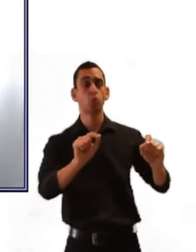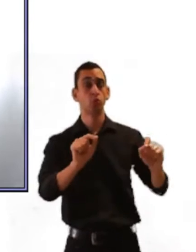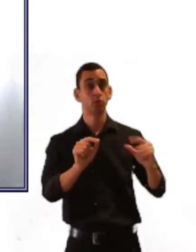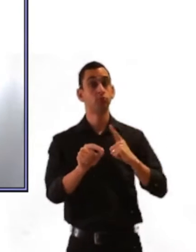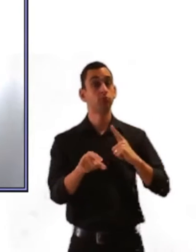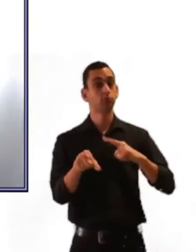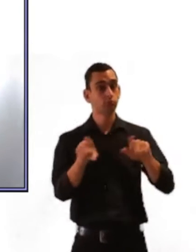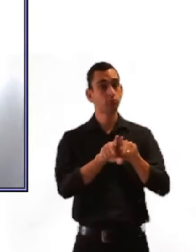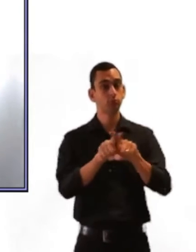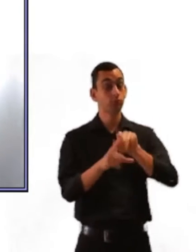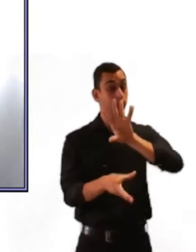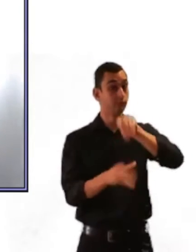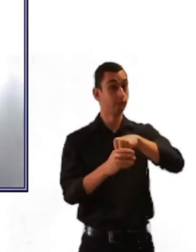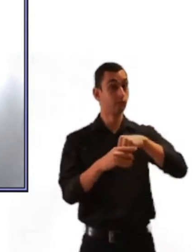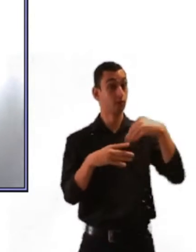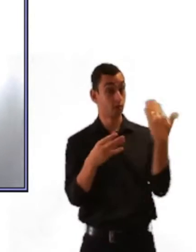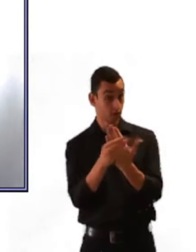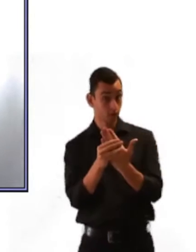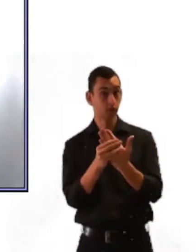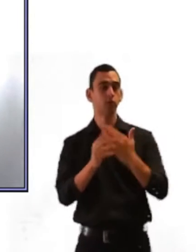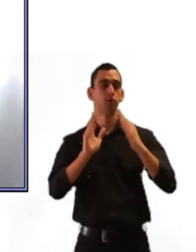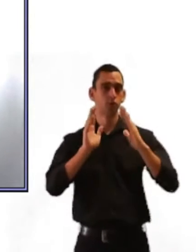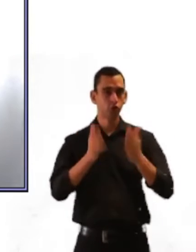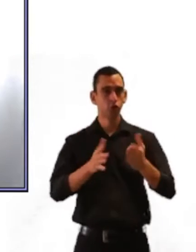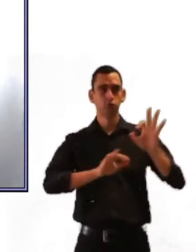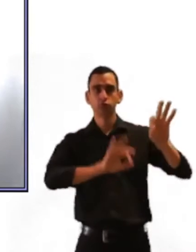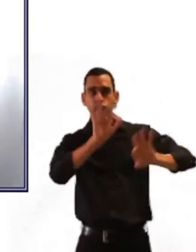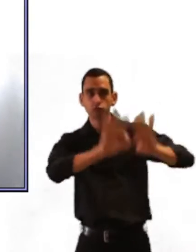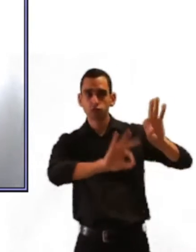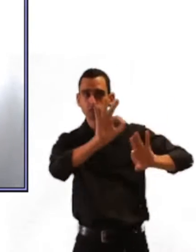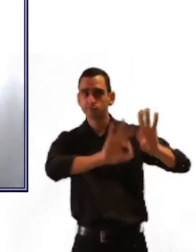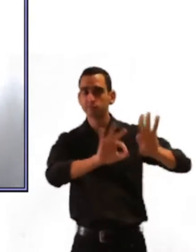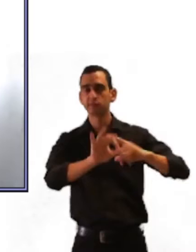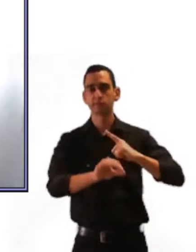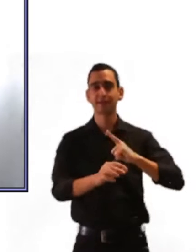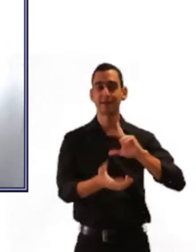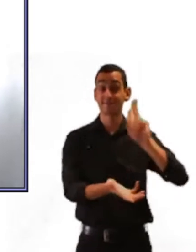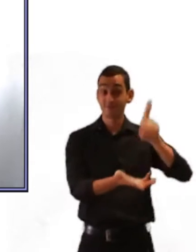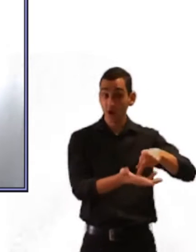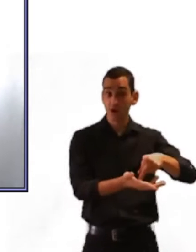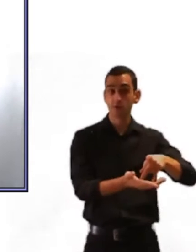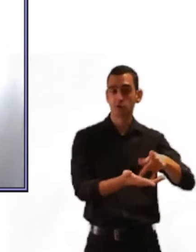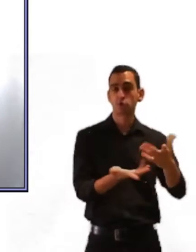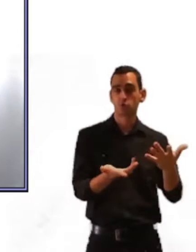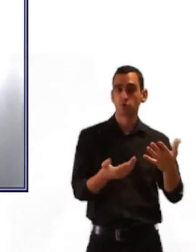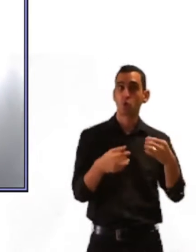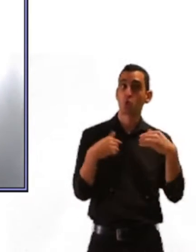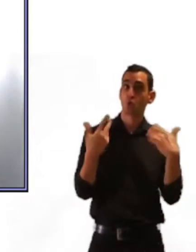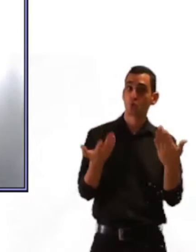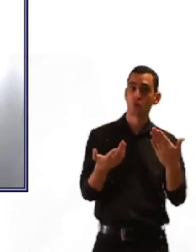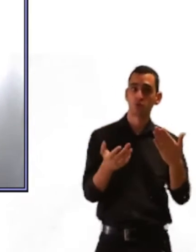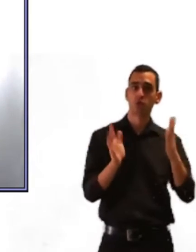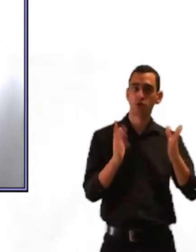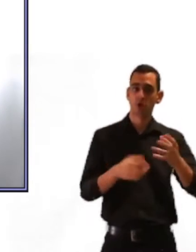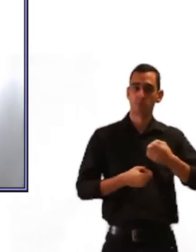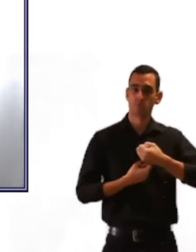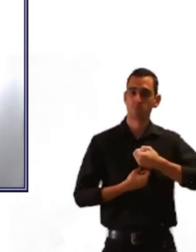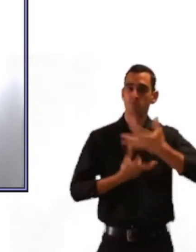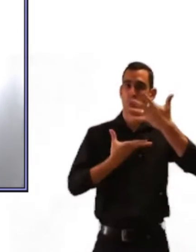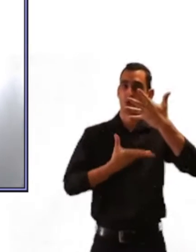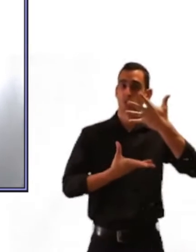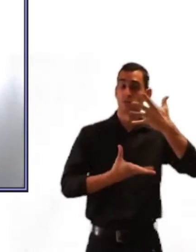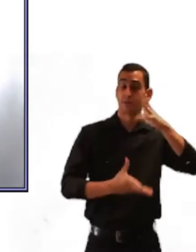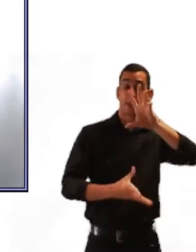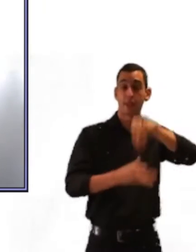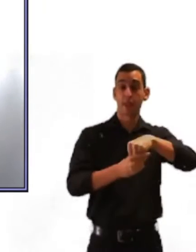processo exatamente, haverá uma correspondência entre os fatos e aquilo que foi produzido no processo. A